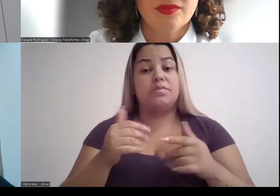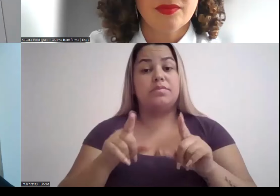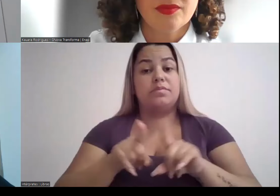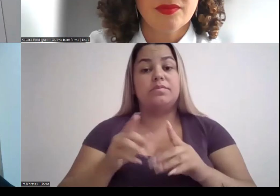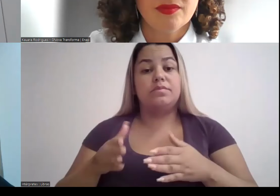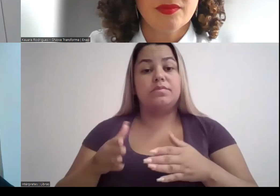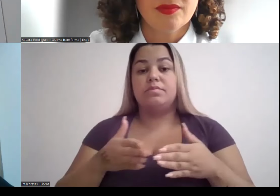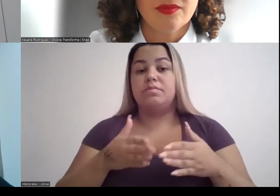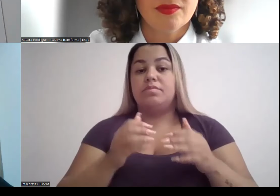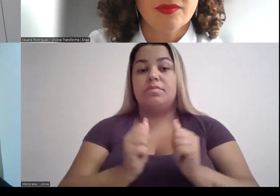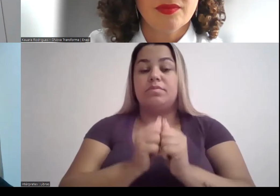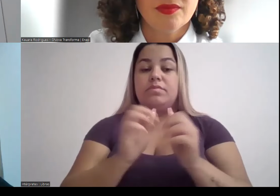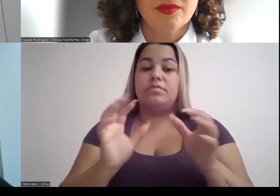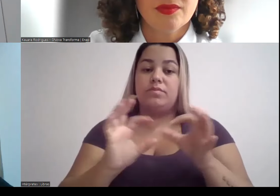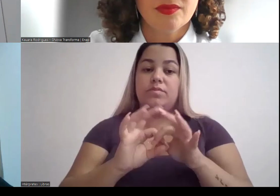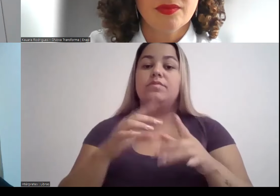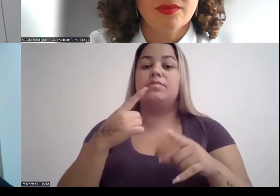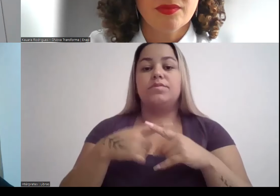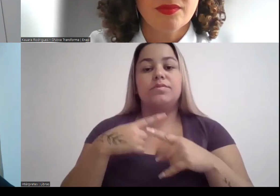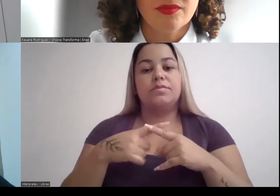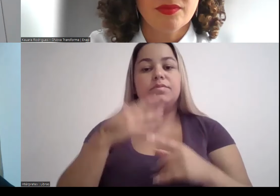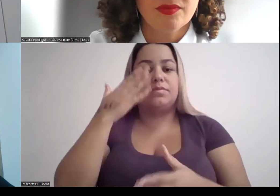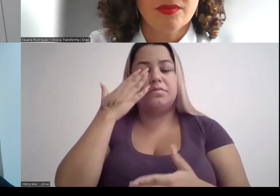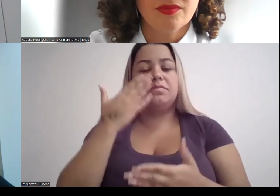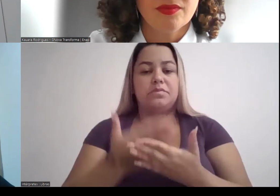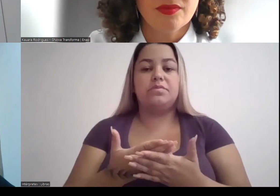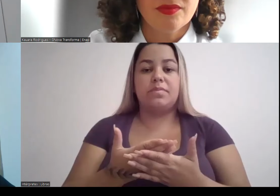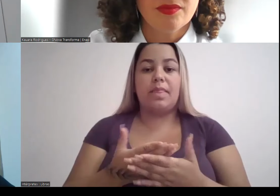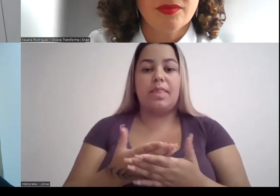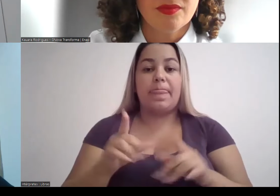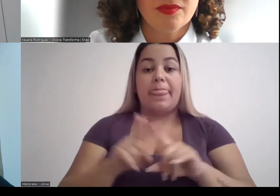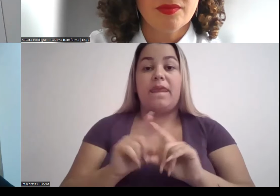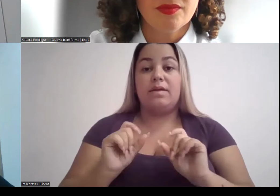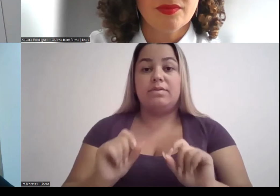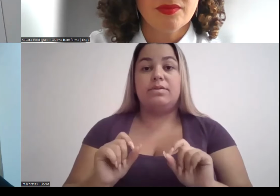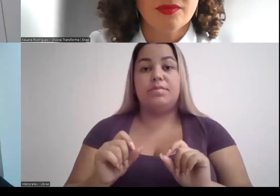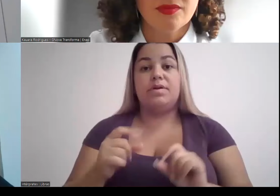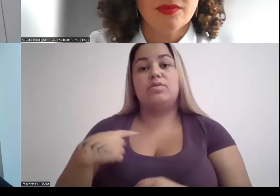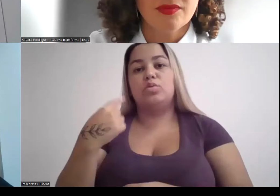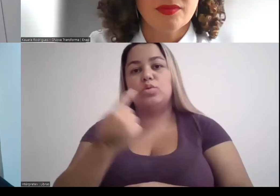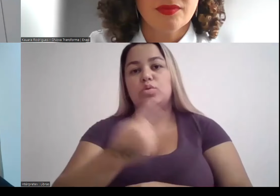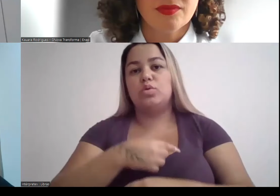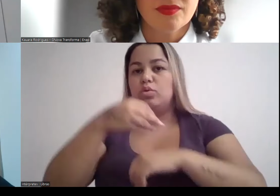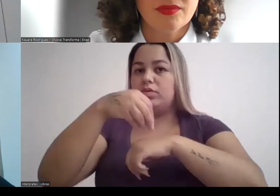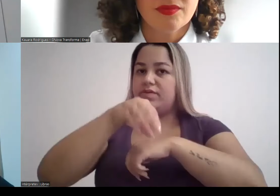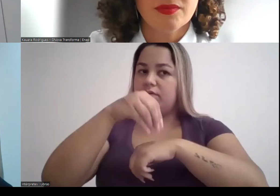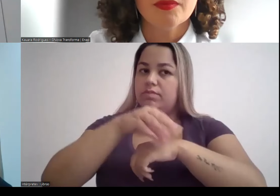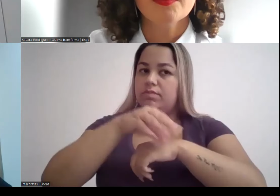junto, né? Porque eu acredito muito que é isso. A gente compartilhando, a gente se